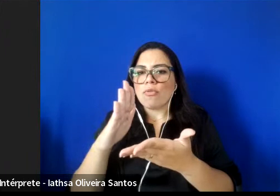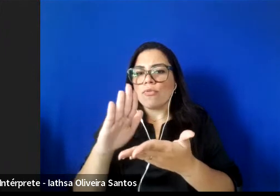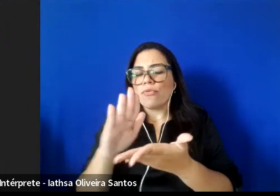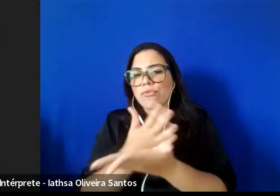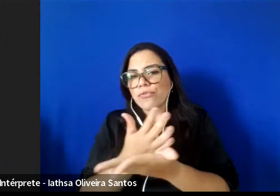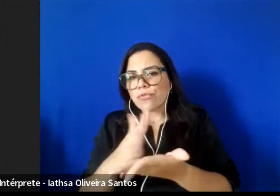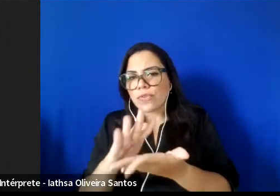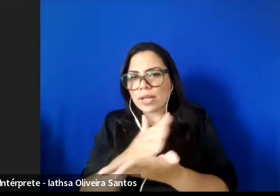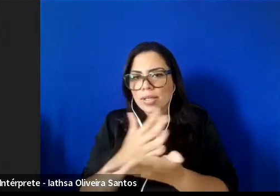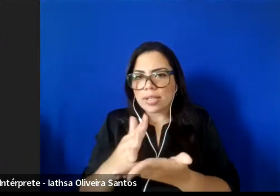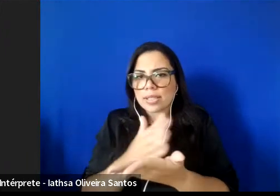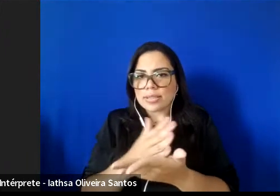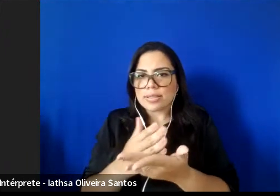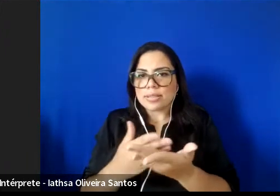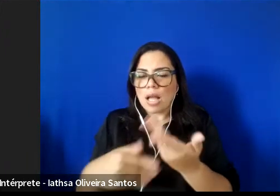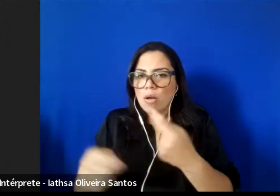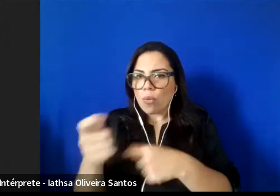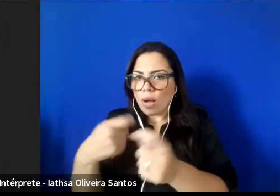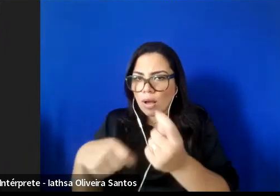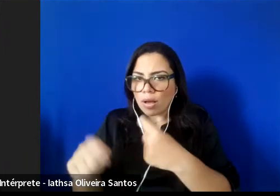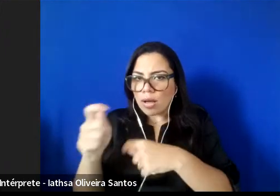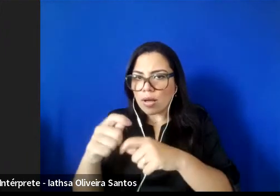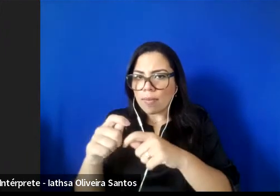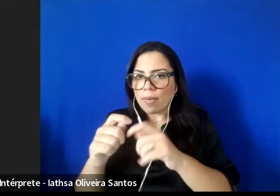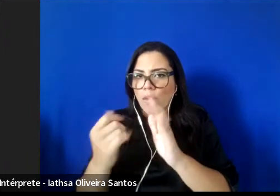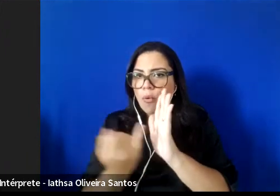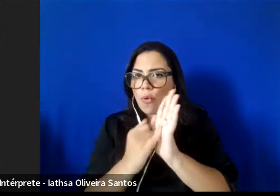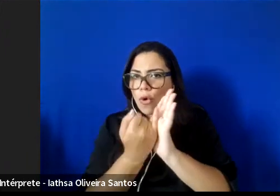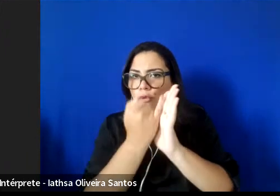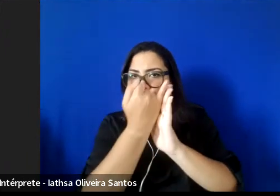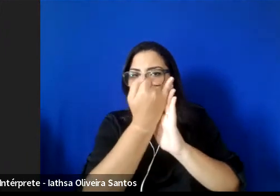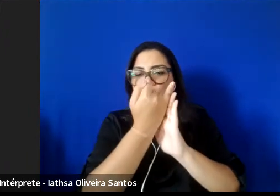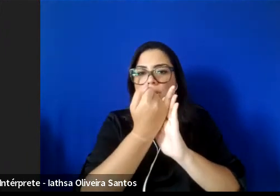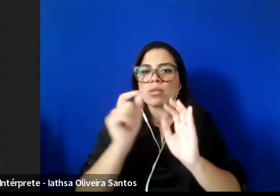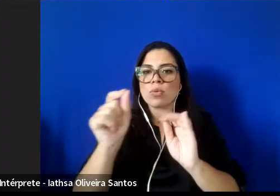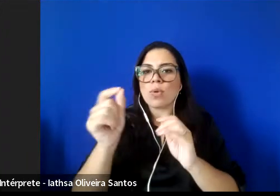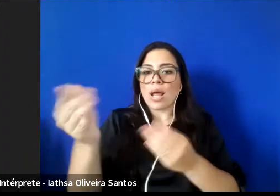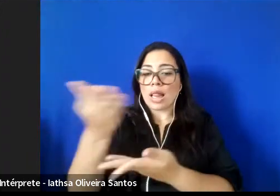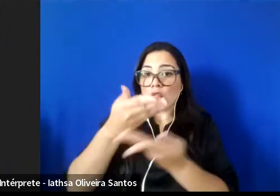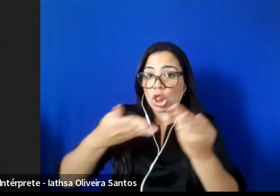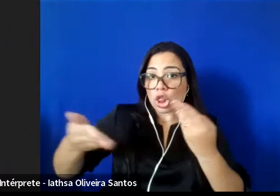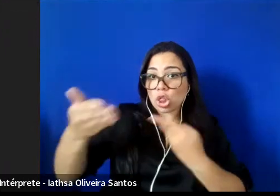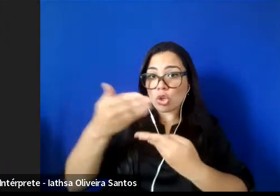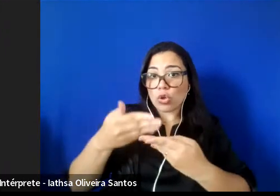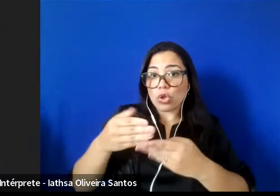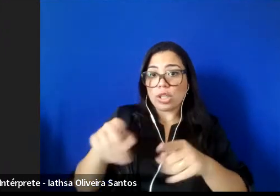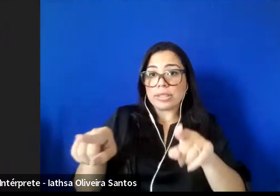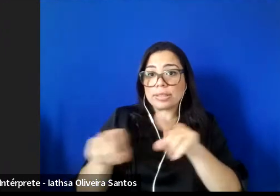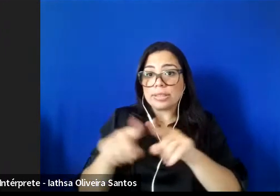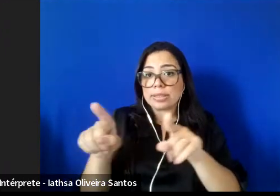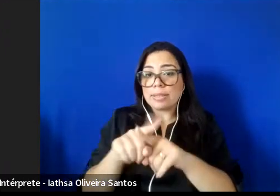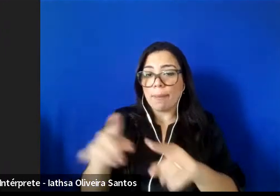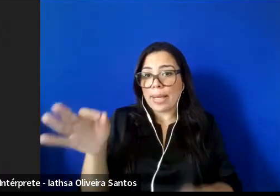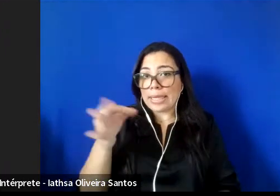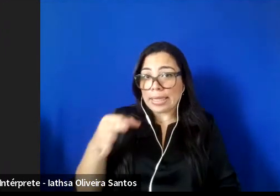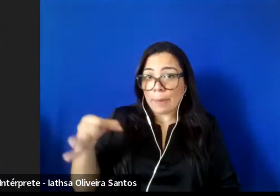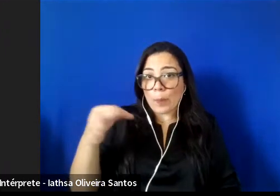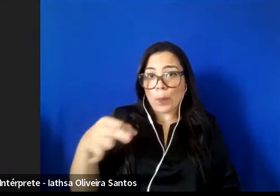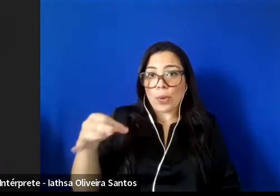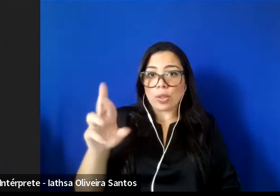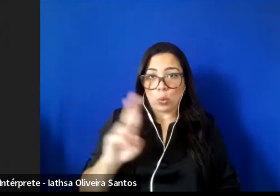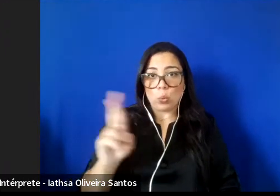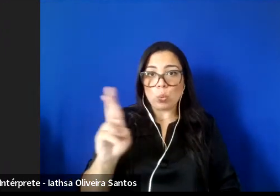variação cambial, autoinflacionária, até a troca da nossa moeda não